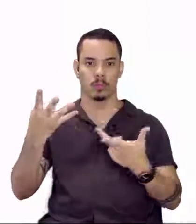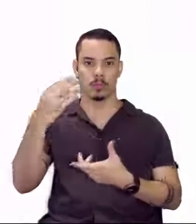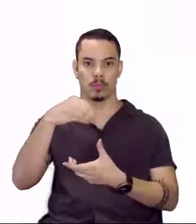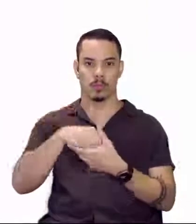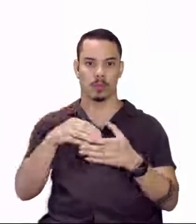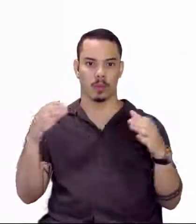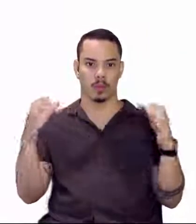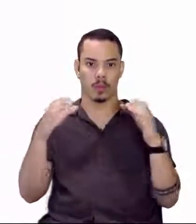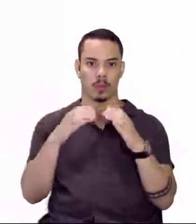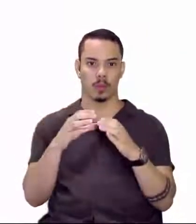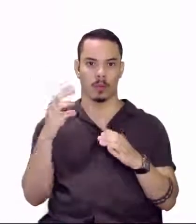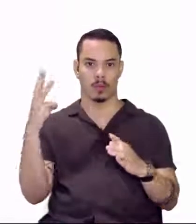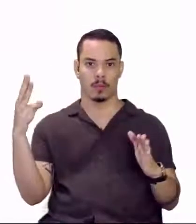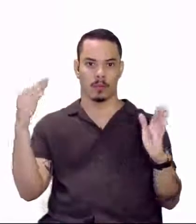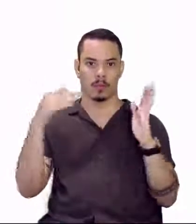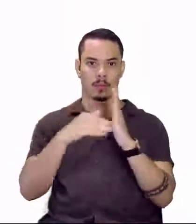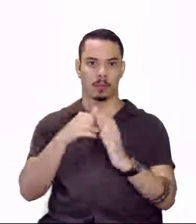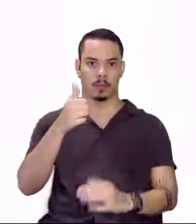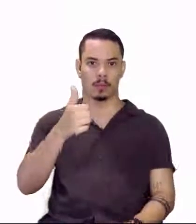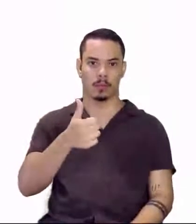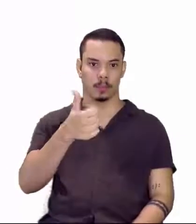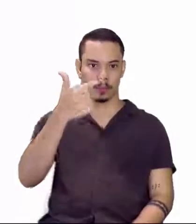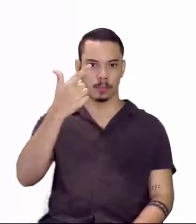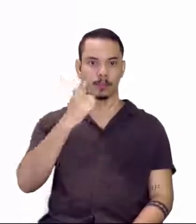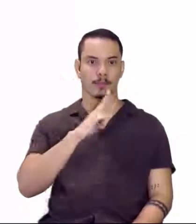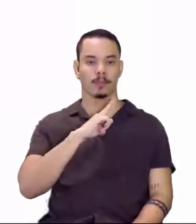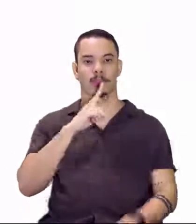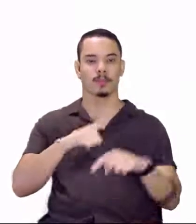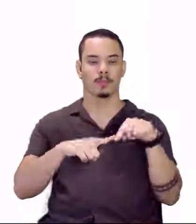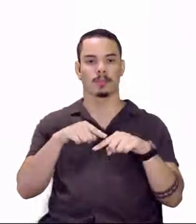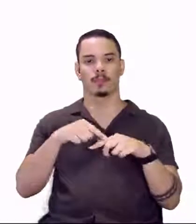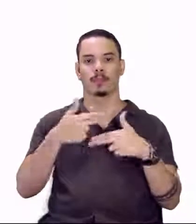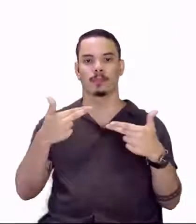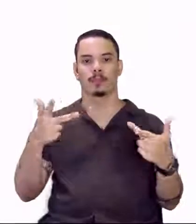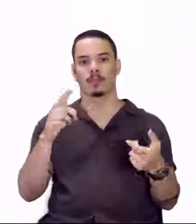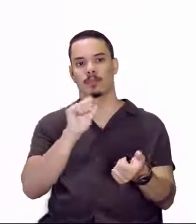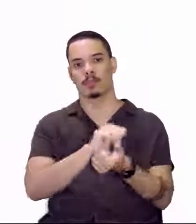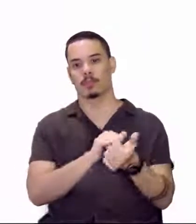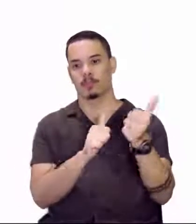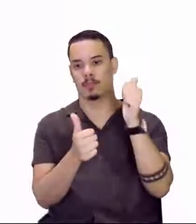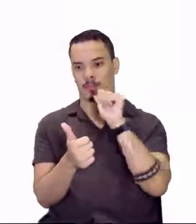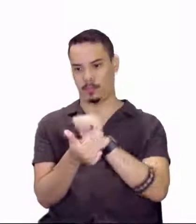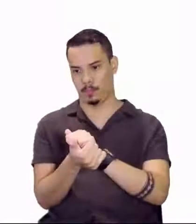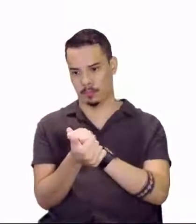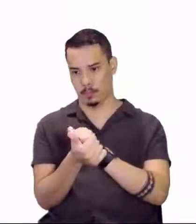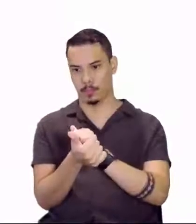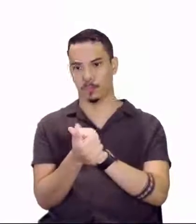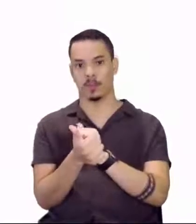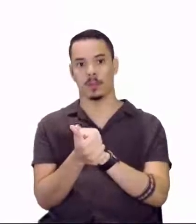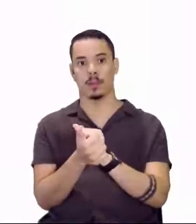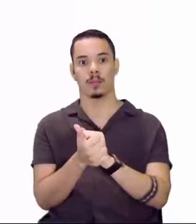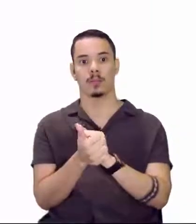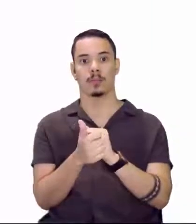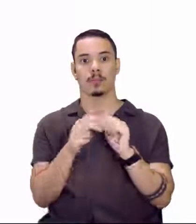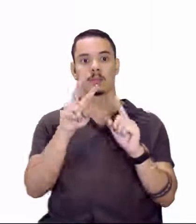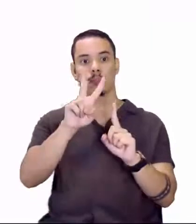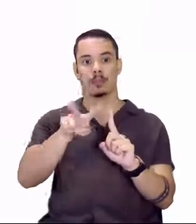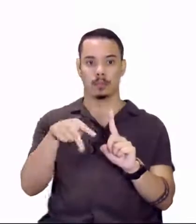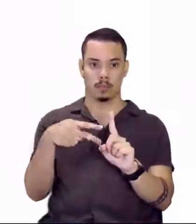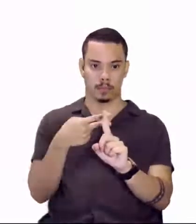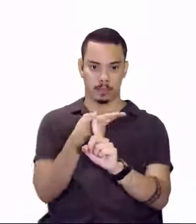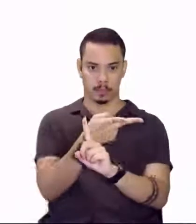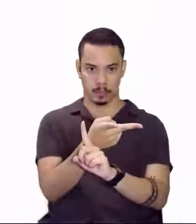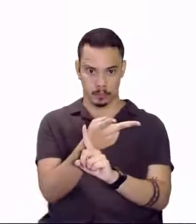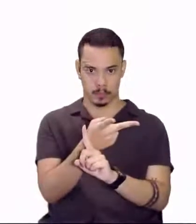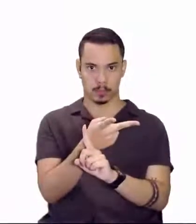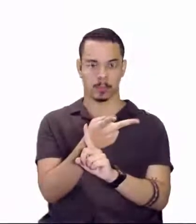de 3 a 12 são elementos de transição. Os transição